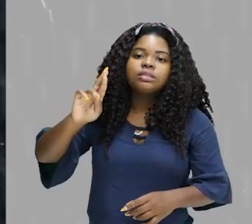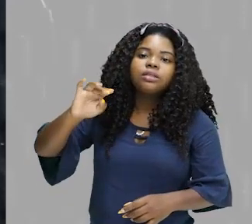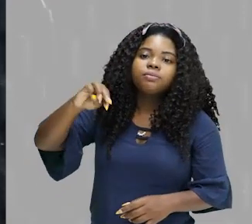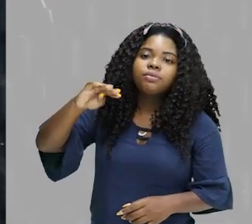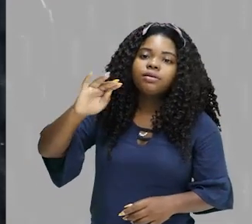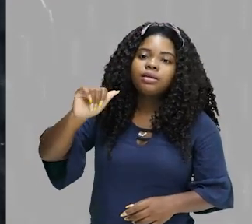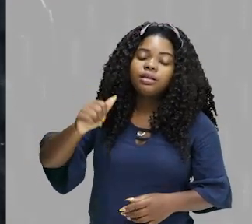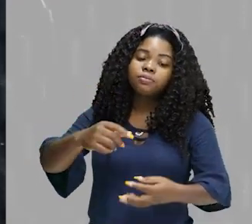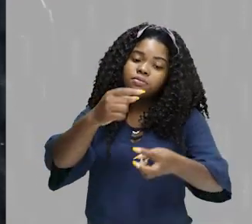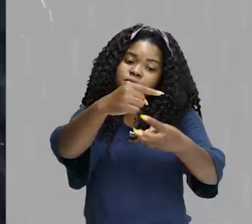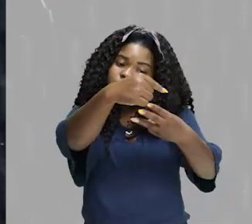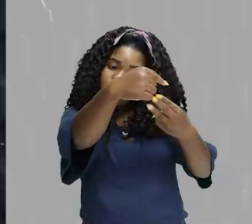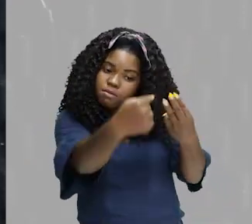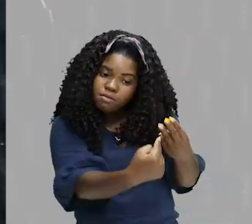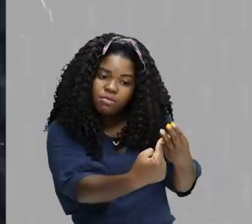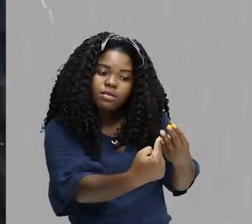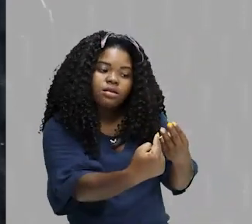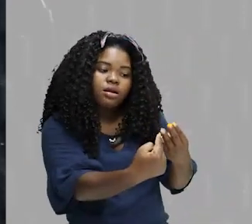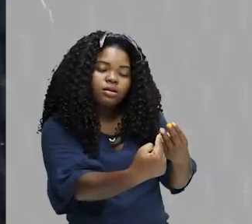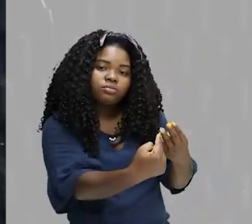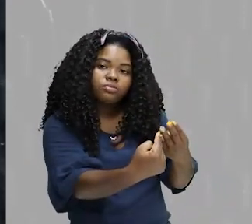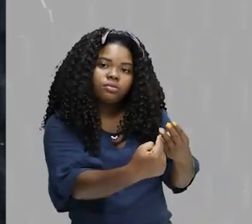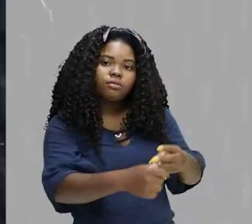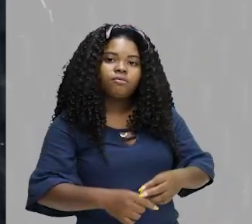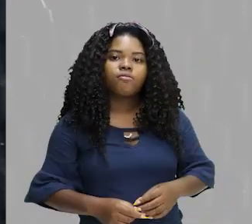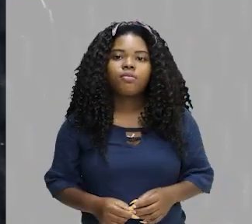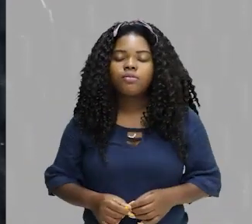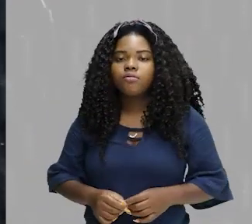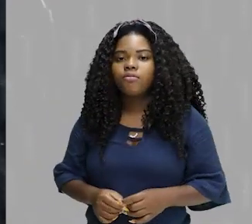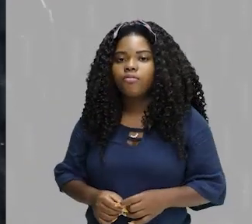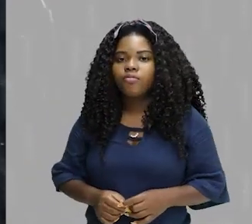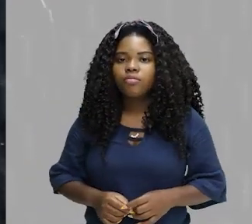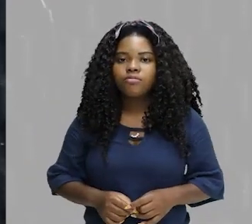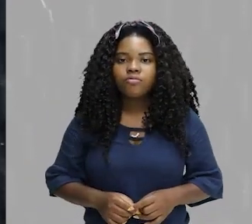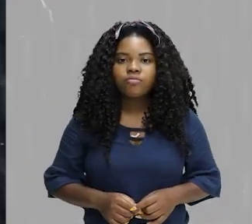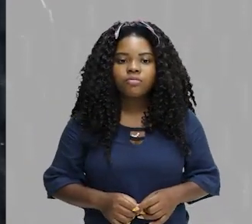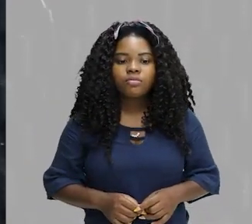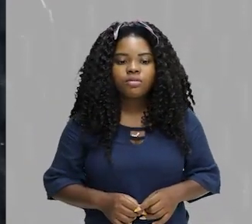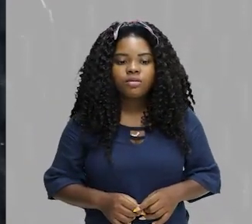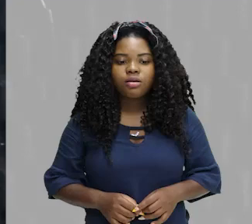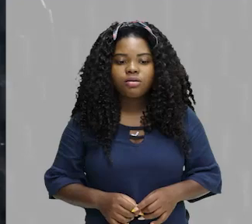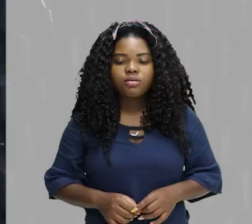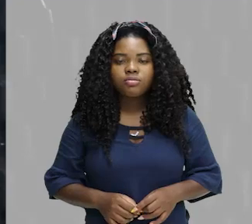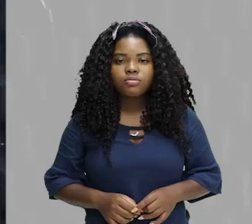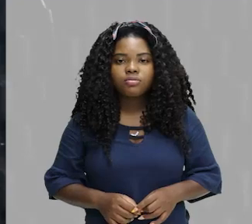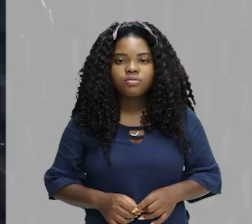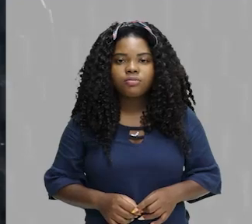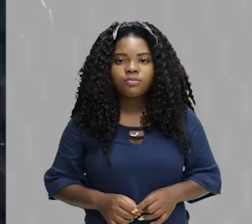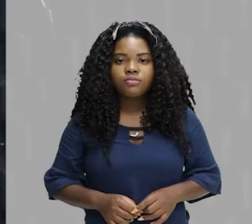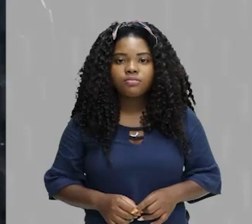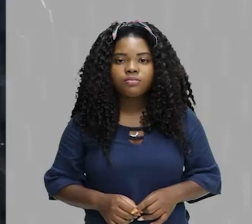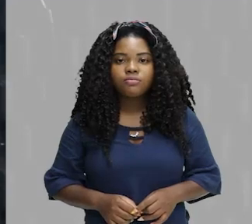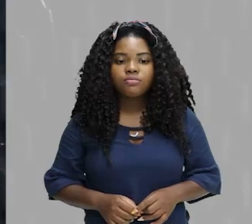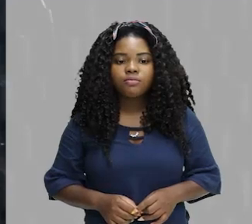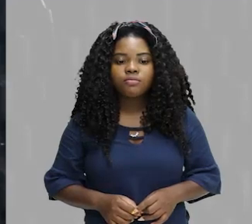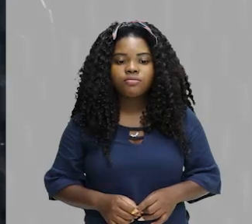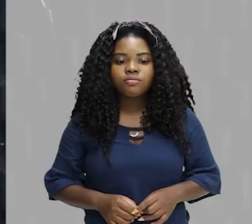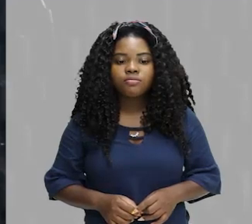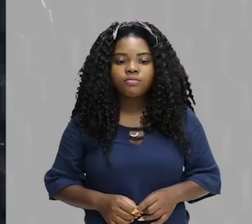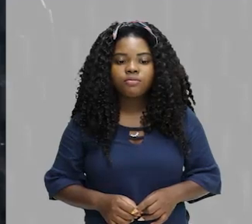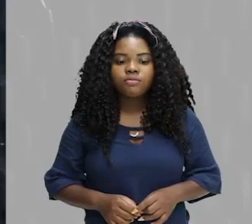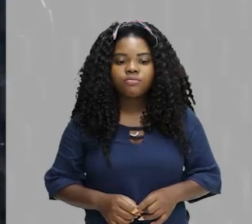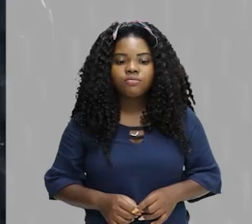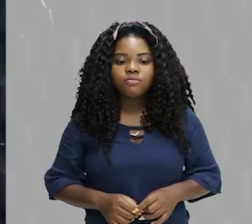trímeras, múltiplo de 3, né? 3 sépalas, 3 pétalas, ou então múltiplos, né?